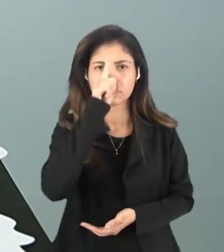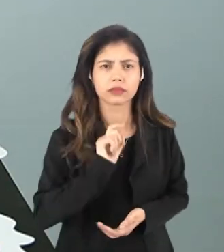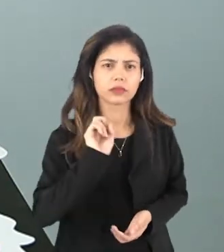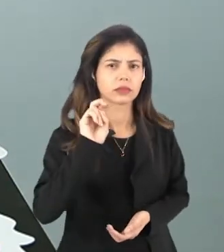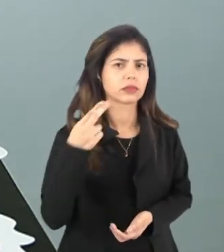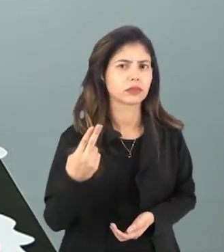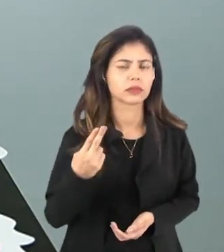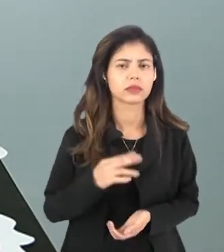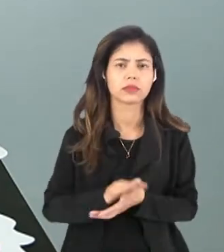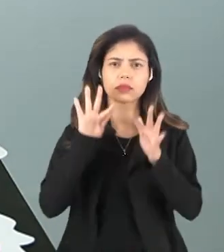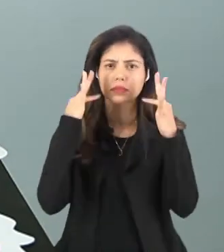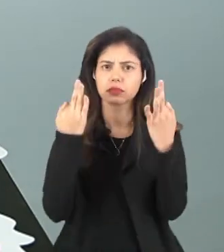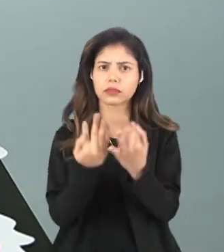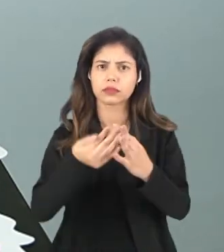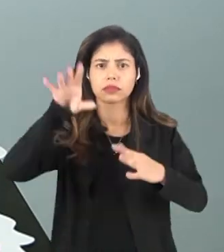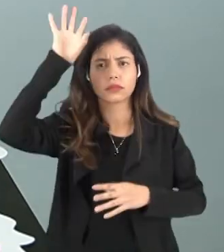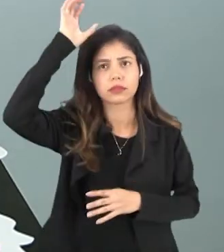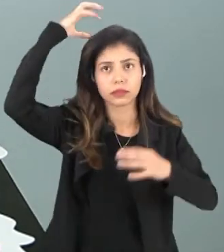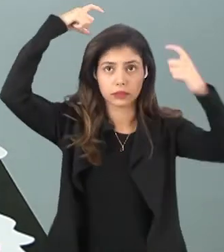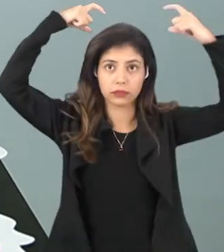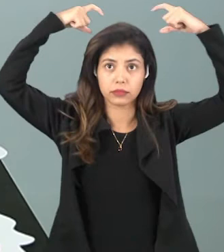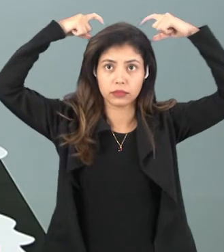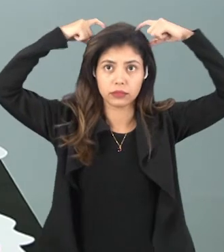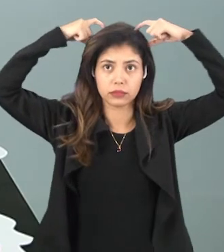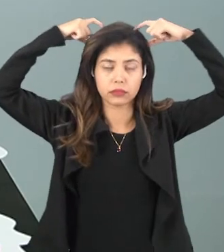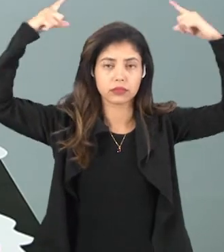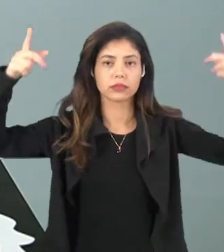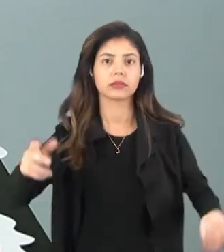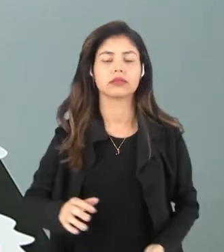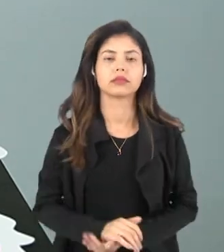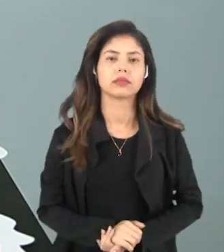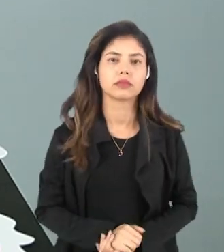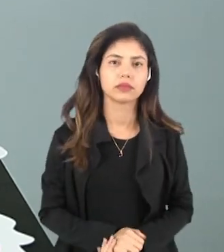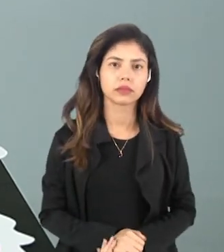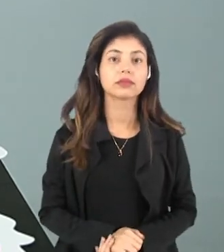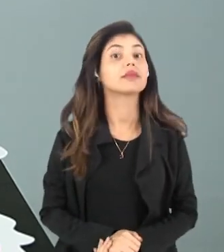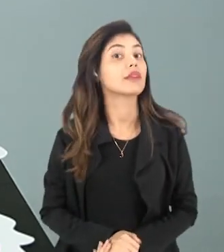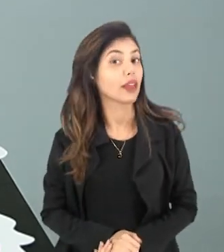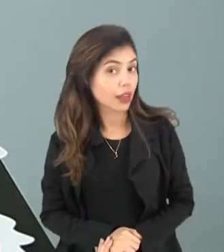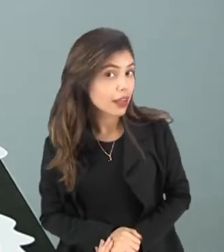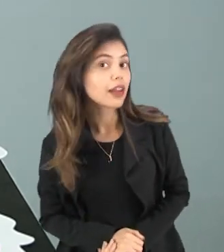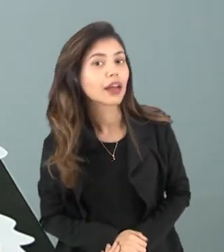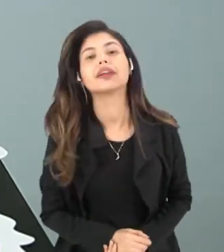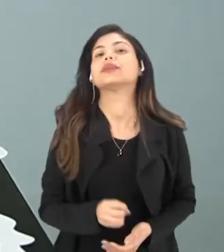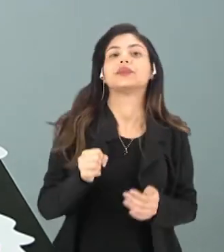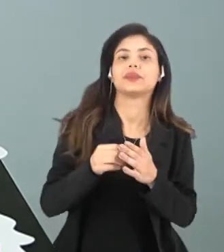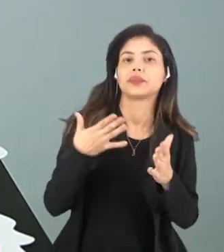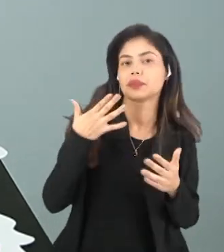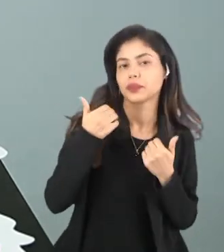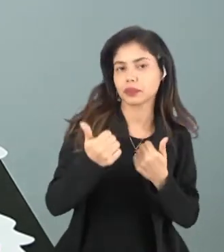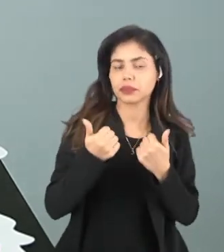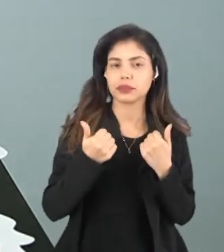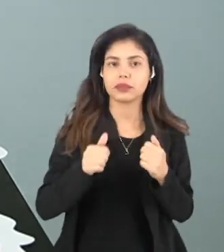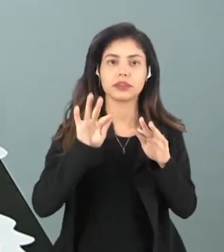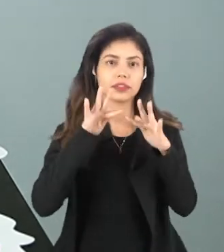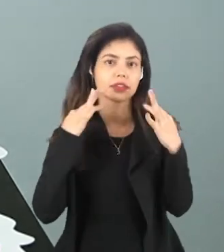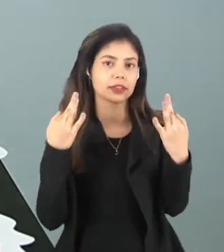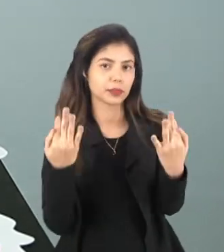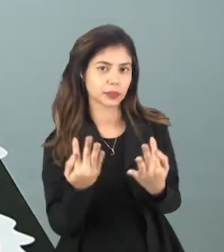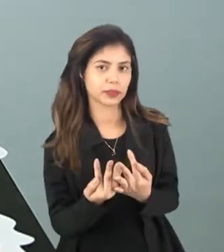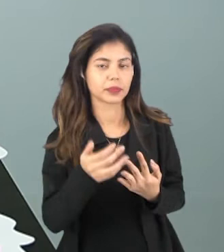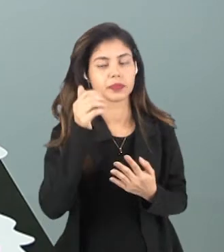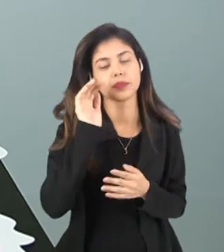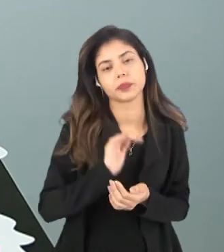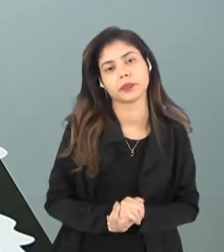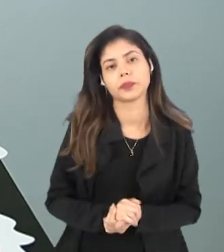ou da família Urso a muito bem se você falou